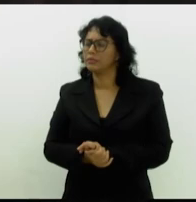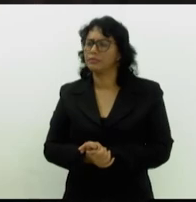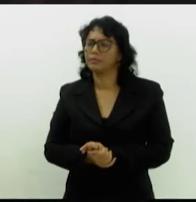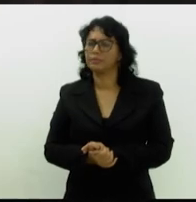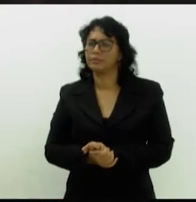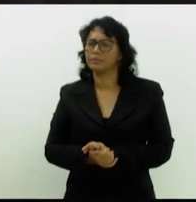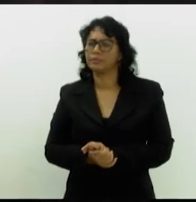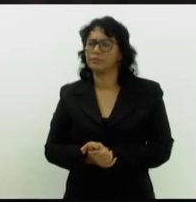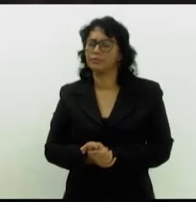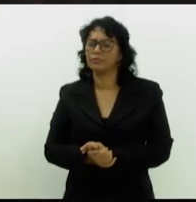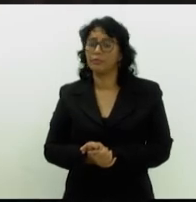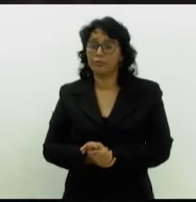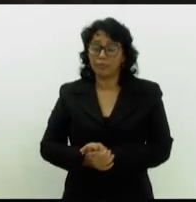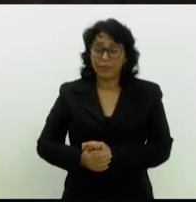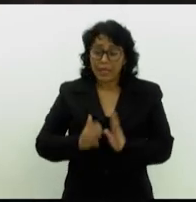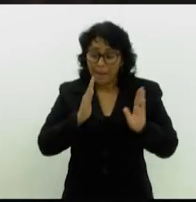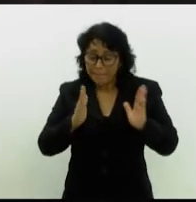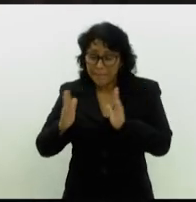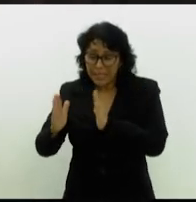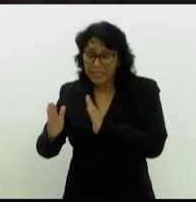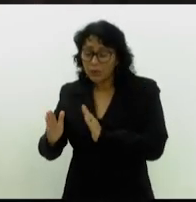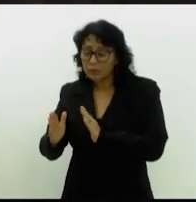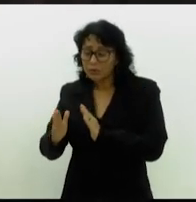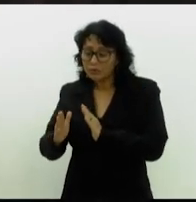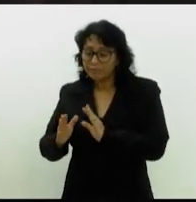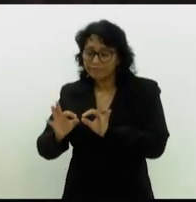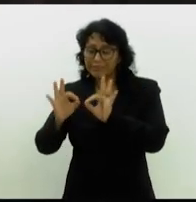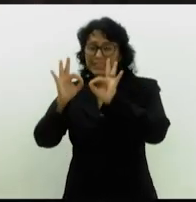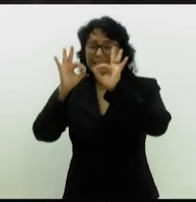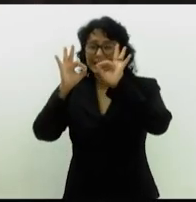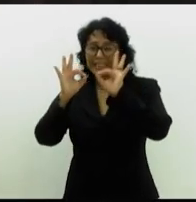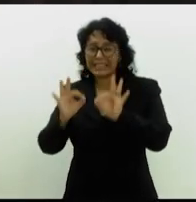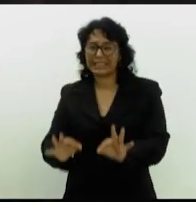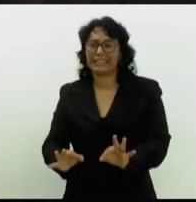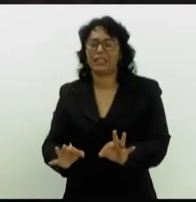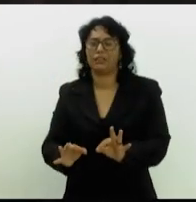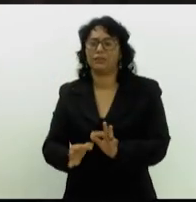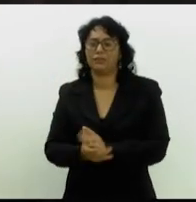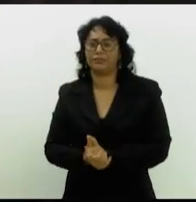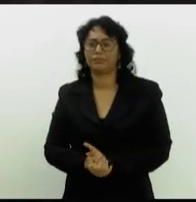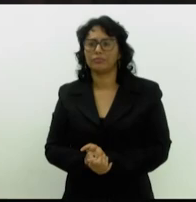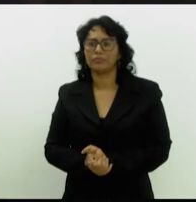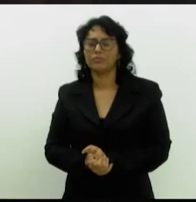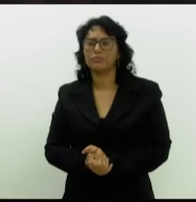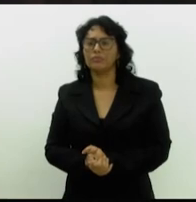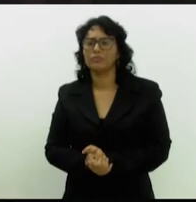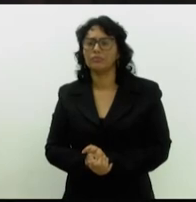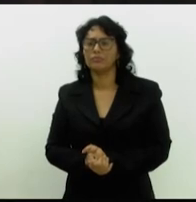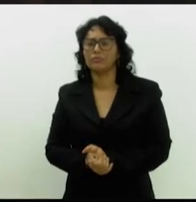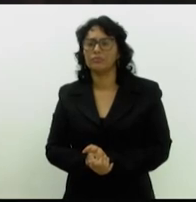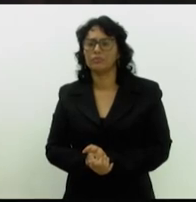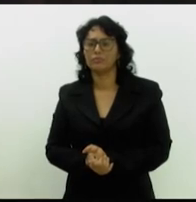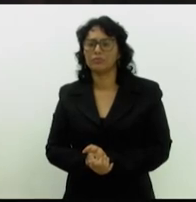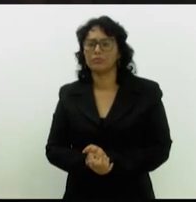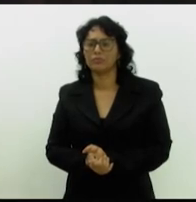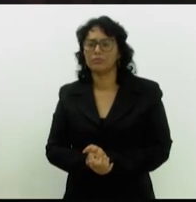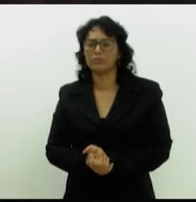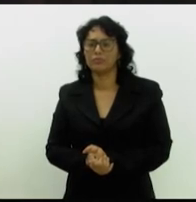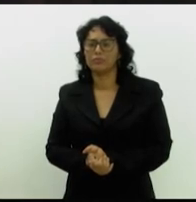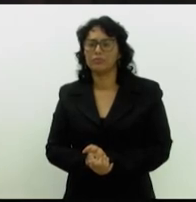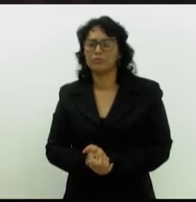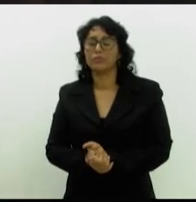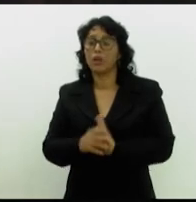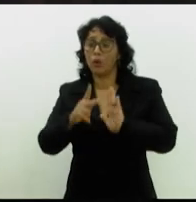do primeiro regime de recuperação fiscal não é à tua e por esse